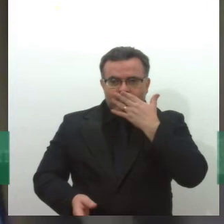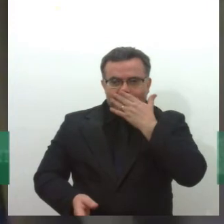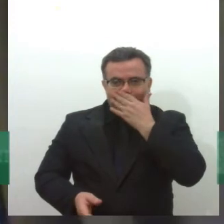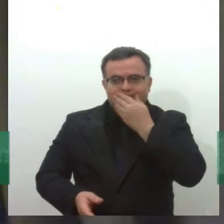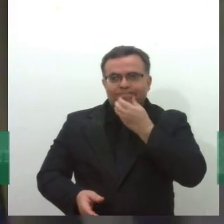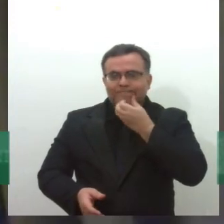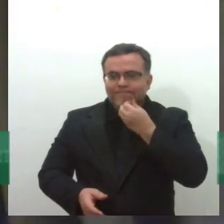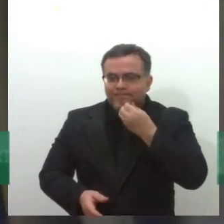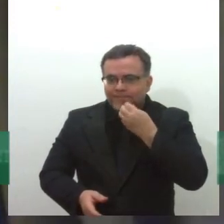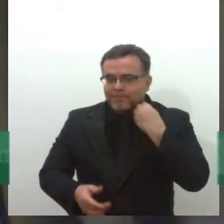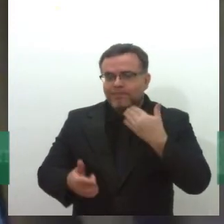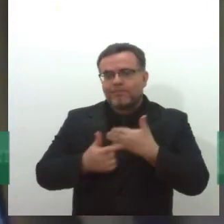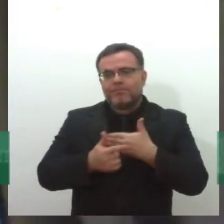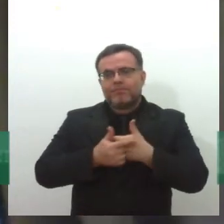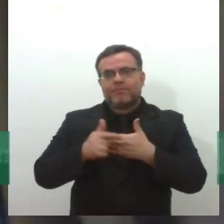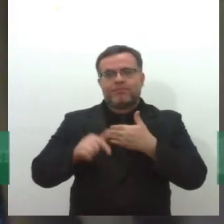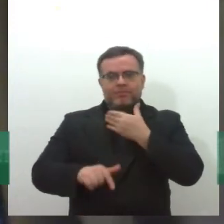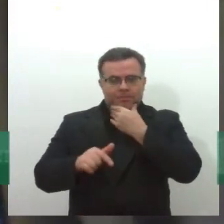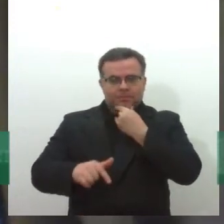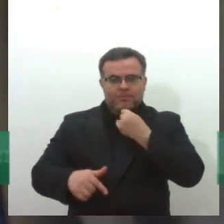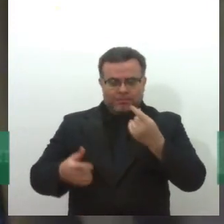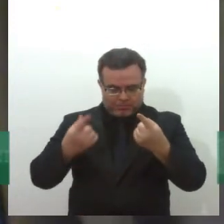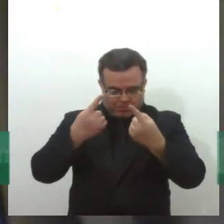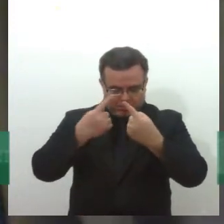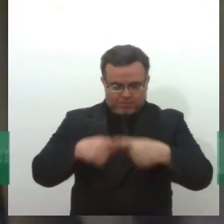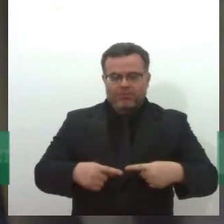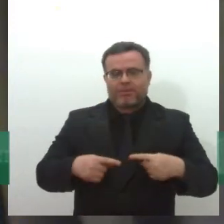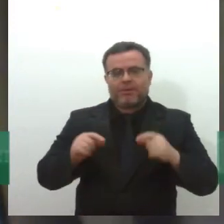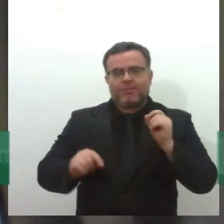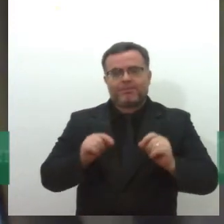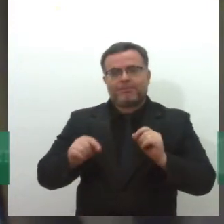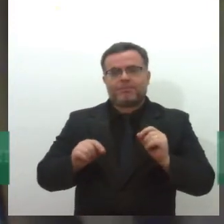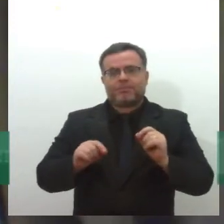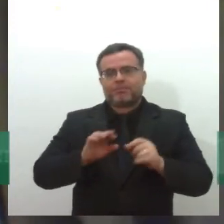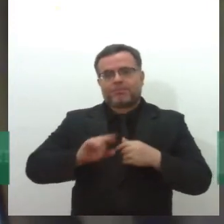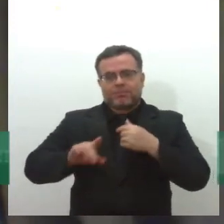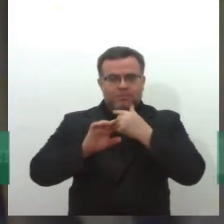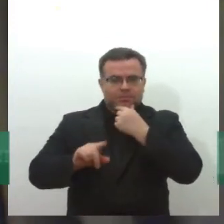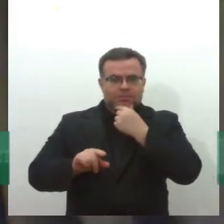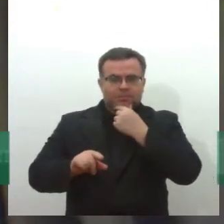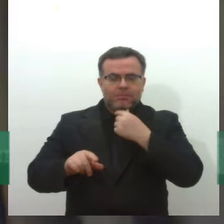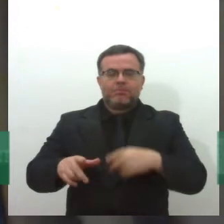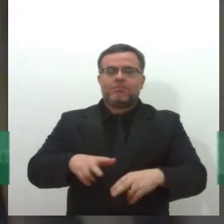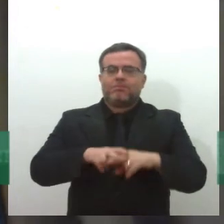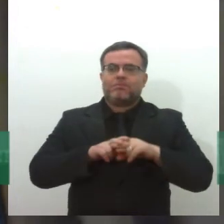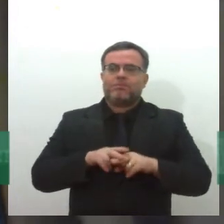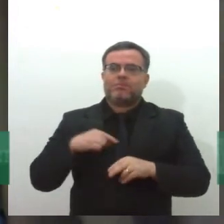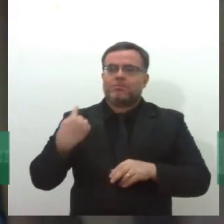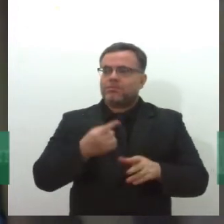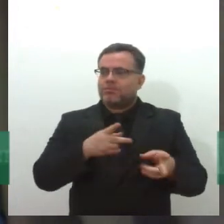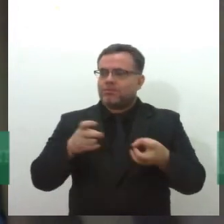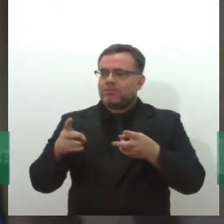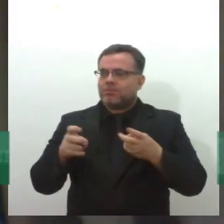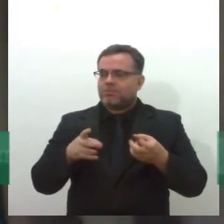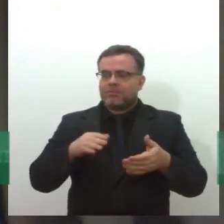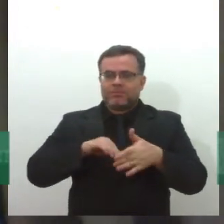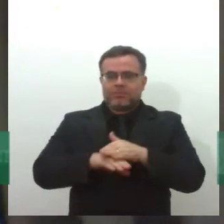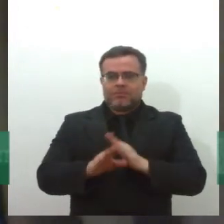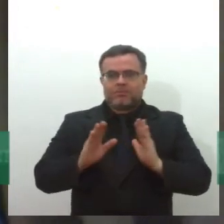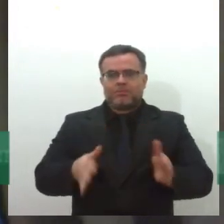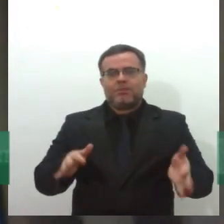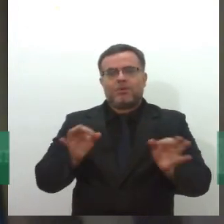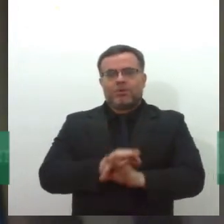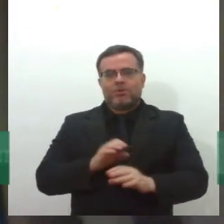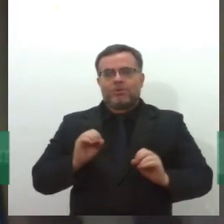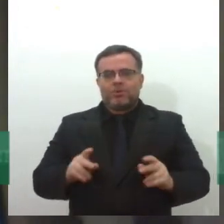mas o meu papel aqui não é travar uma discussão política, é travar uma discussão técnica. E a gente viu, na prática, os efeitos nefastos que